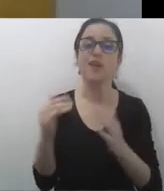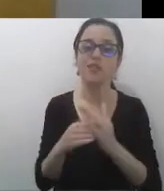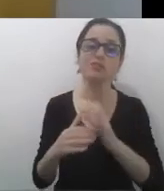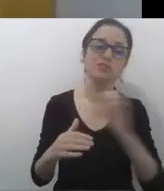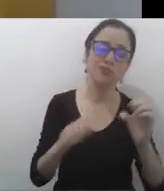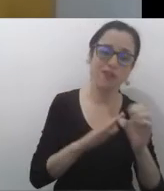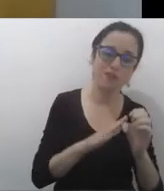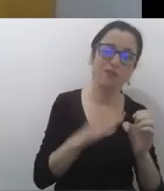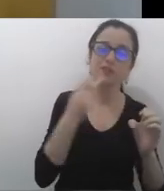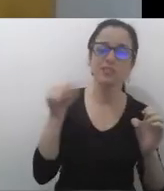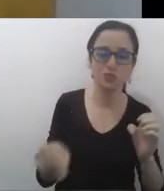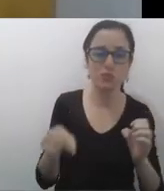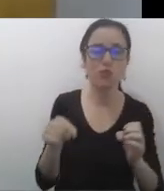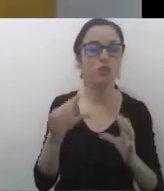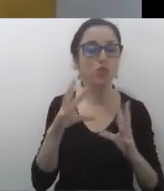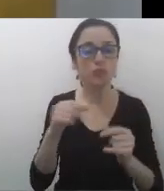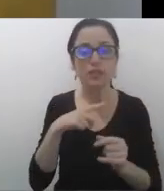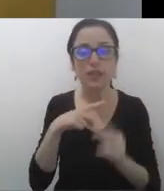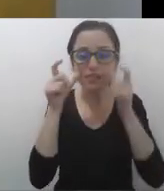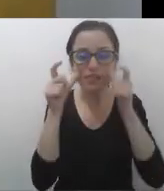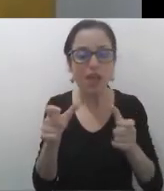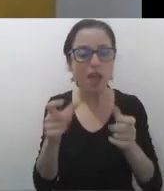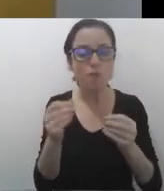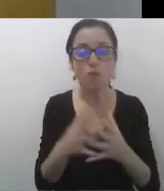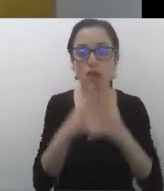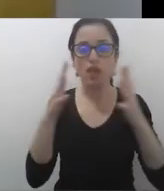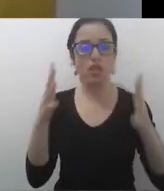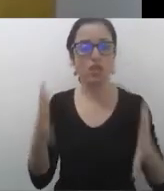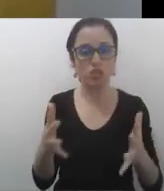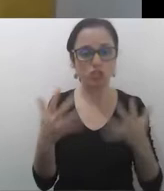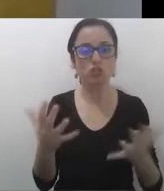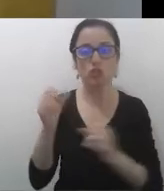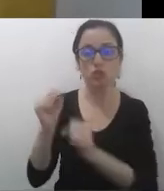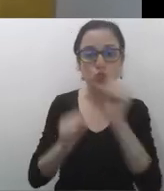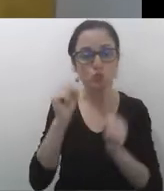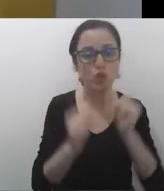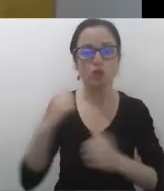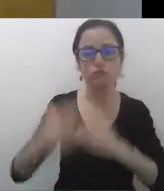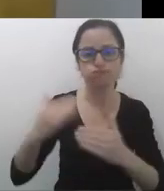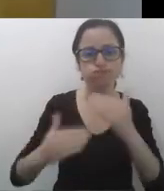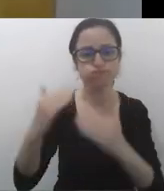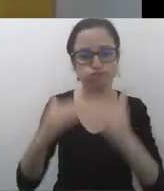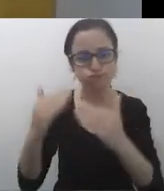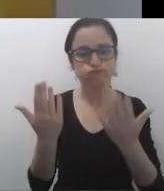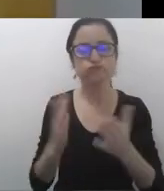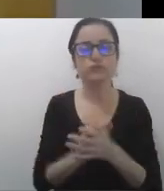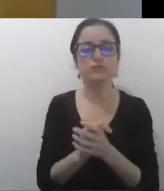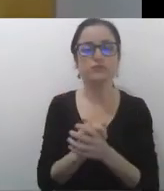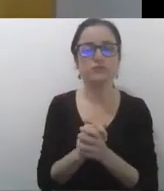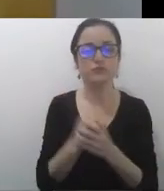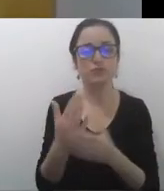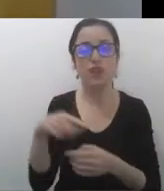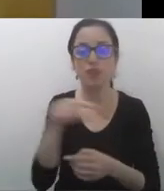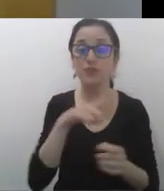até a esquerda dizia isso. Quer dizer, todo mundo tinha um interesse muito grande em que as indústrias